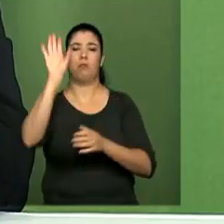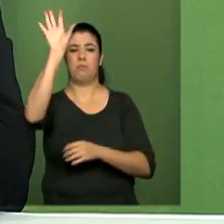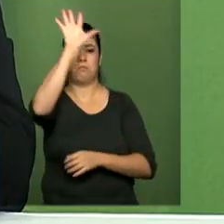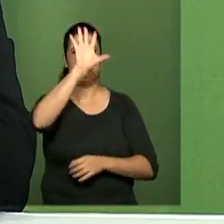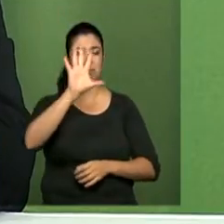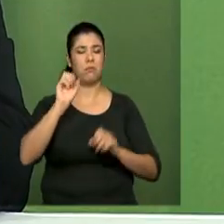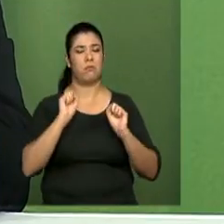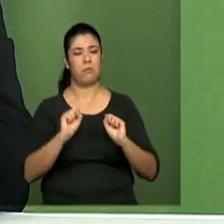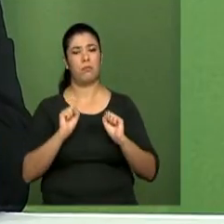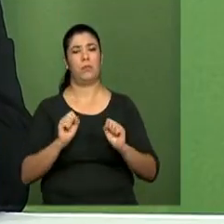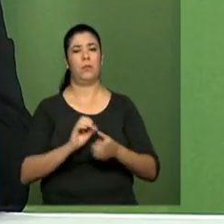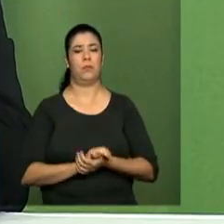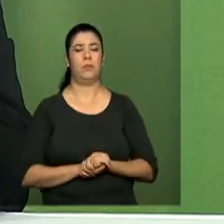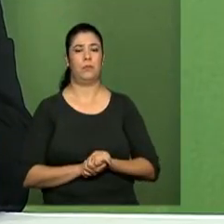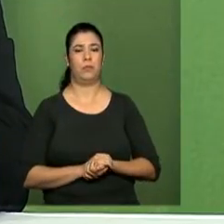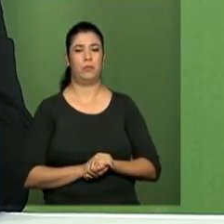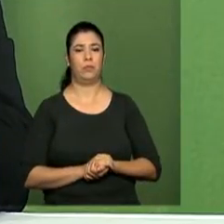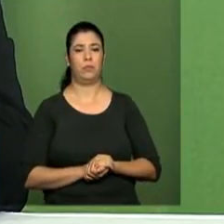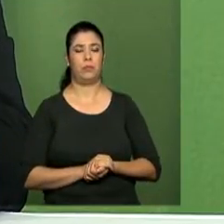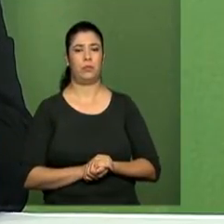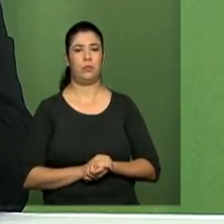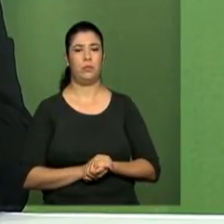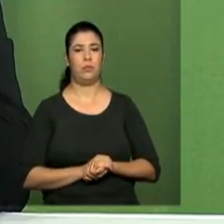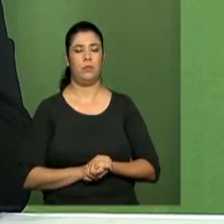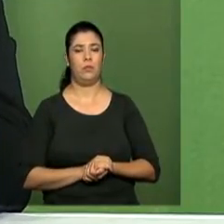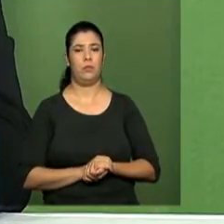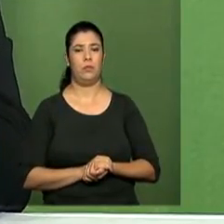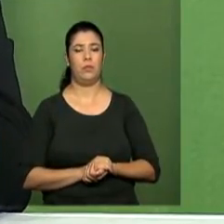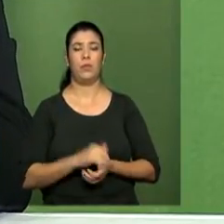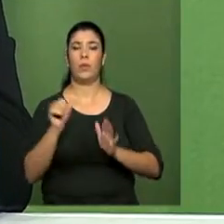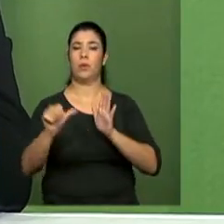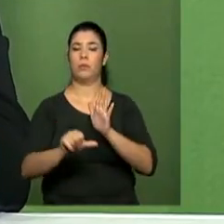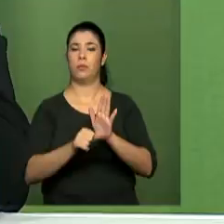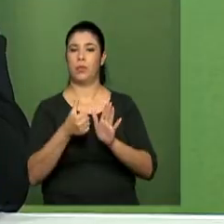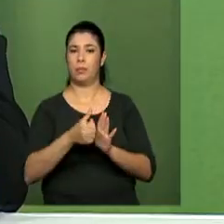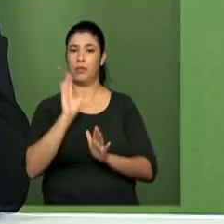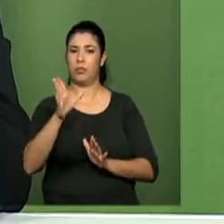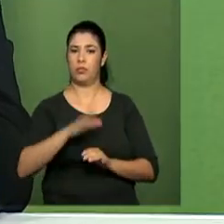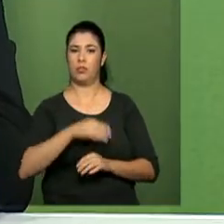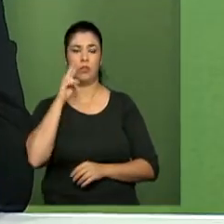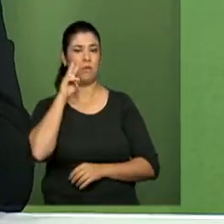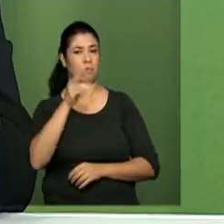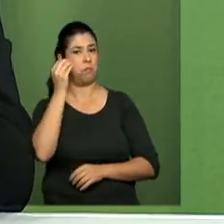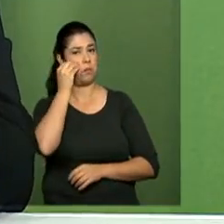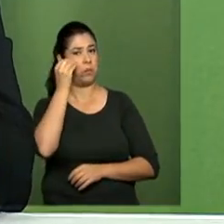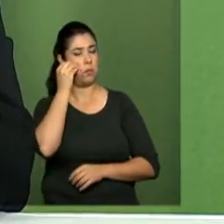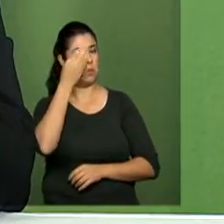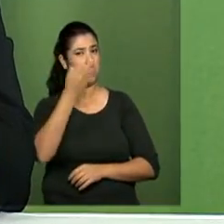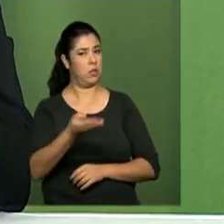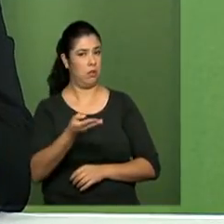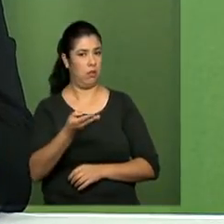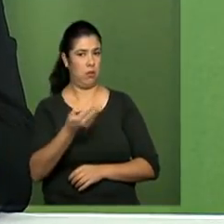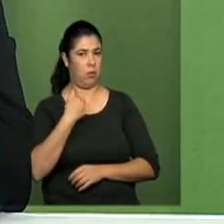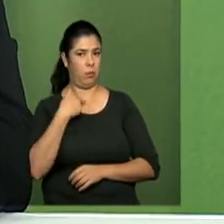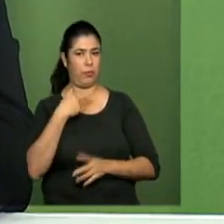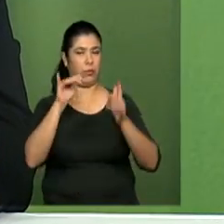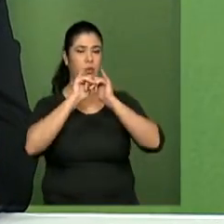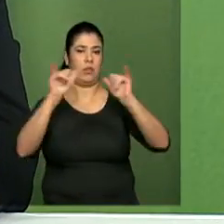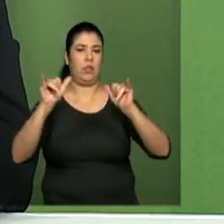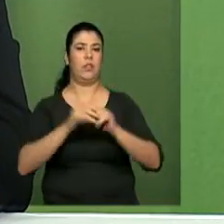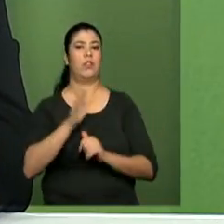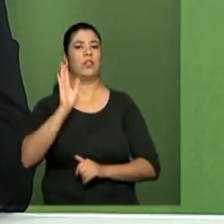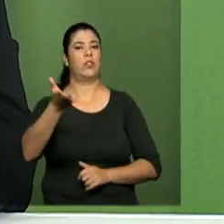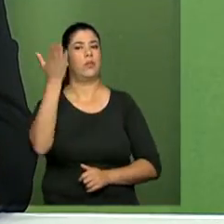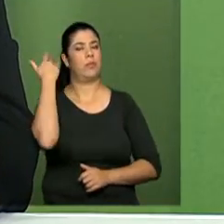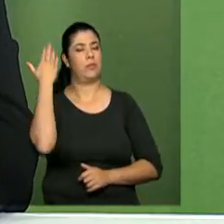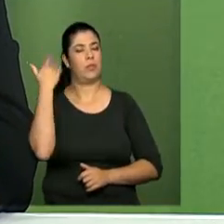sim sim primeiro nós que estamos não é porque senão não ia anunciar primeiro filho acontece